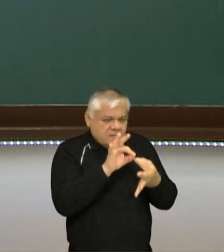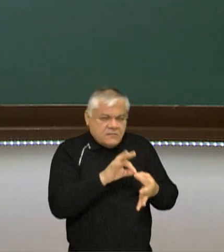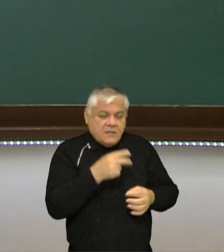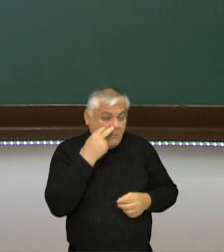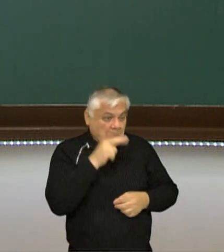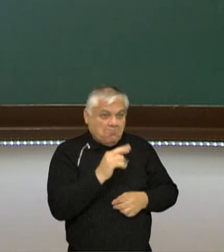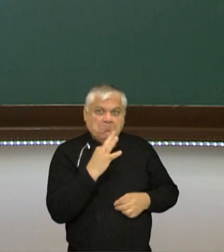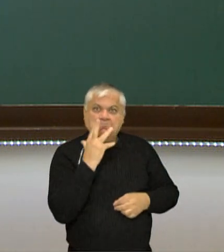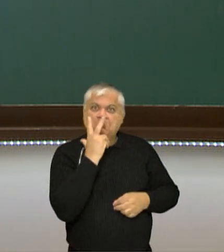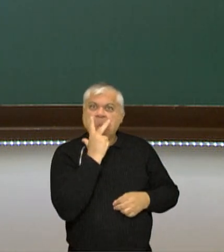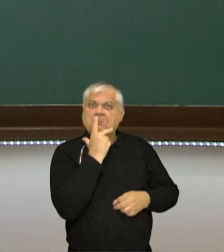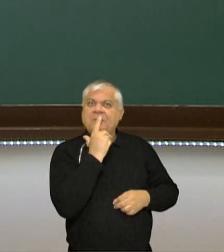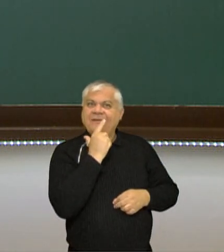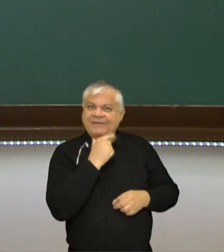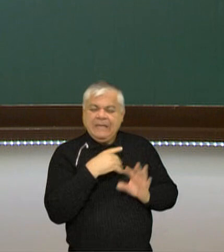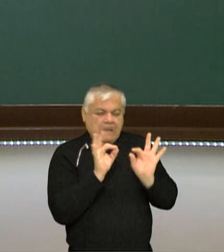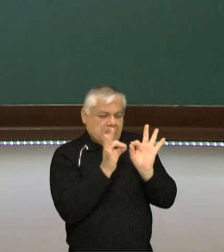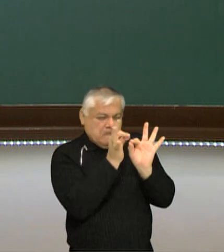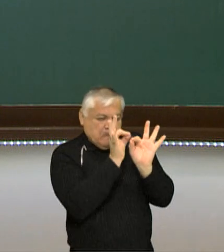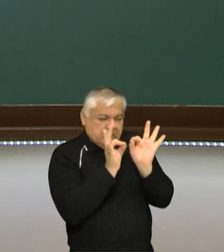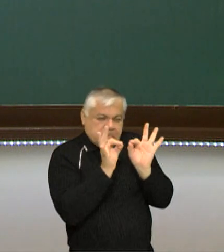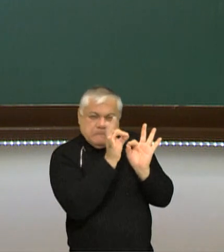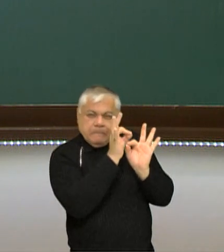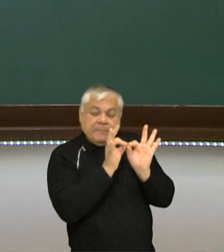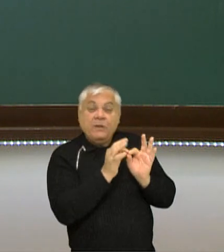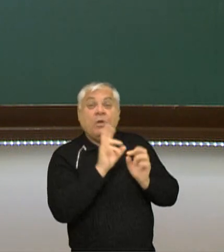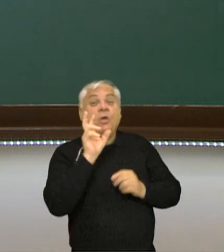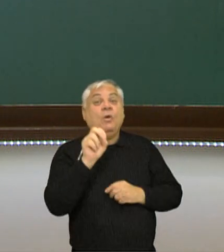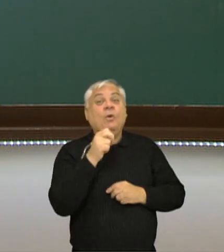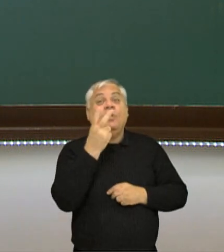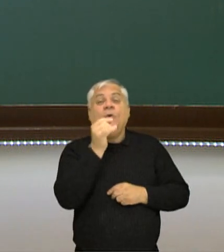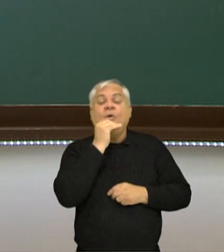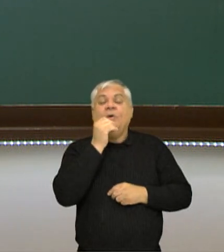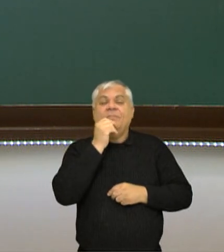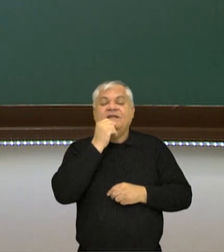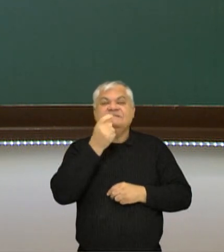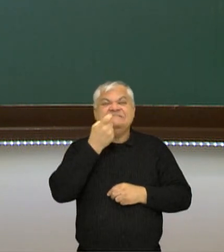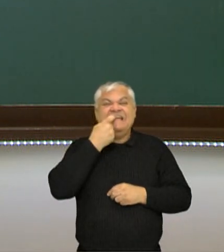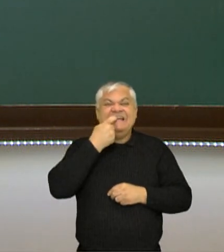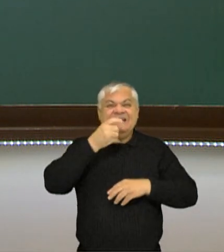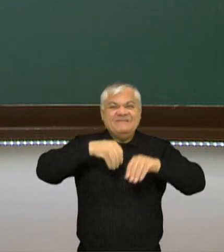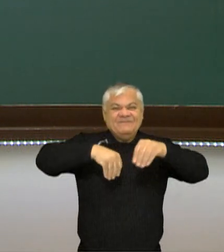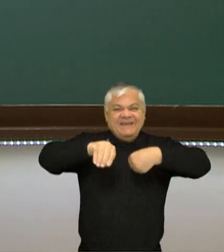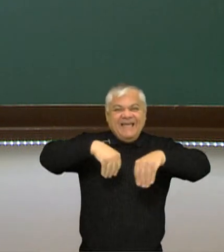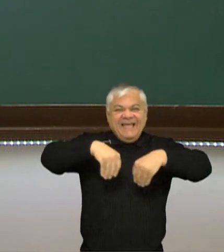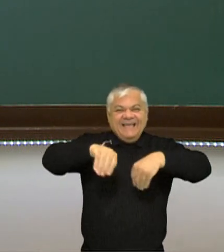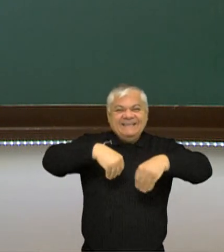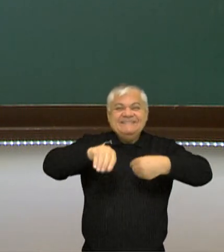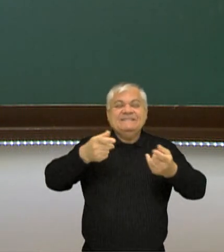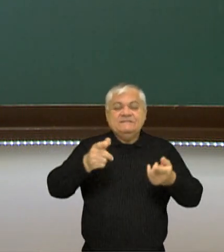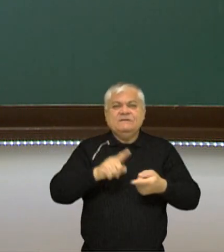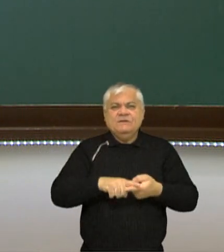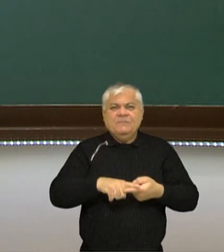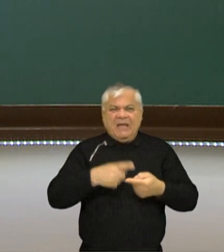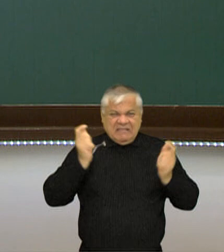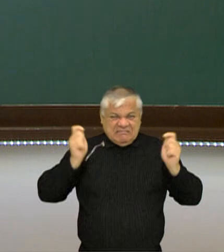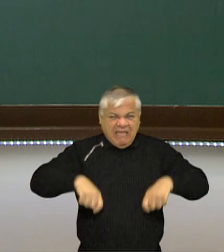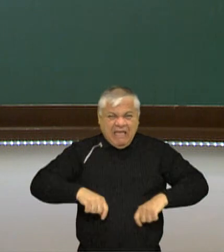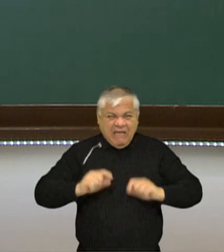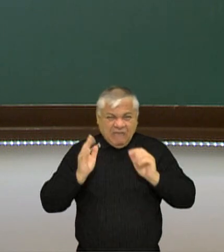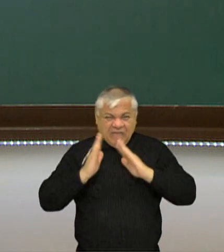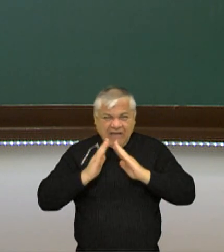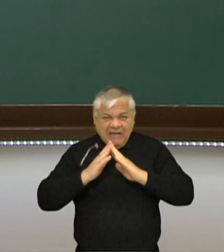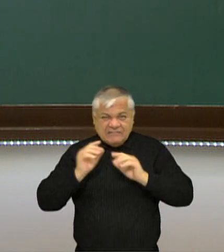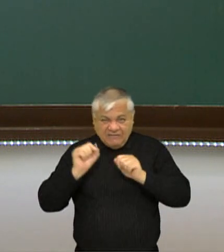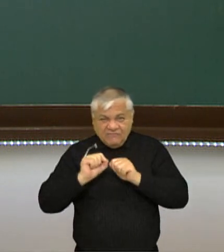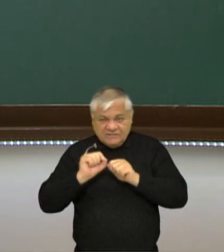umas peças tão bonitas, ou são peças de plástico fabricadas, mas será que a gente consegue fazer alguma coisa com